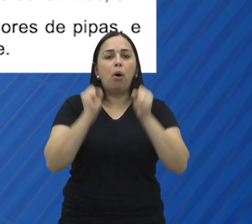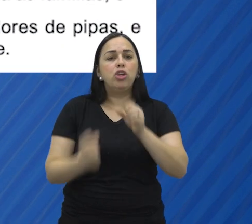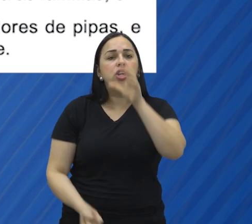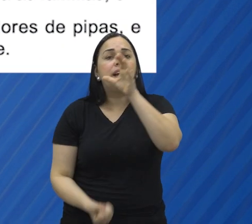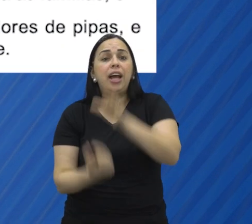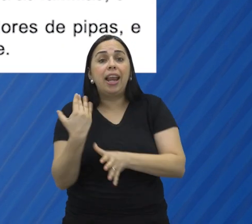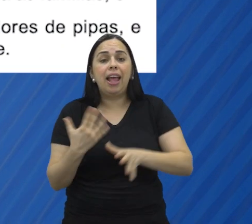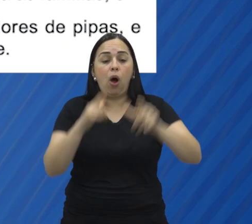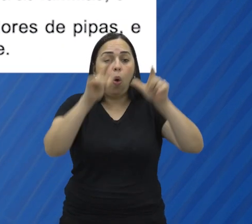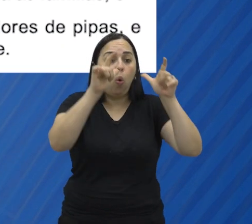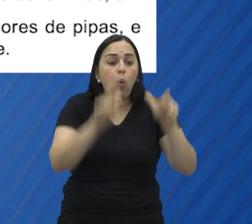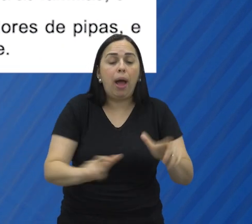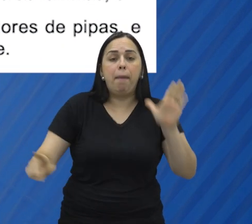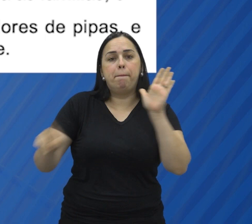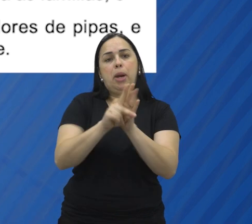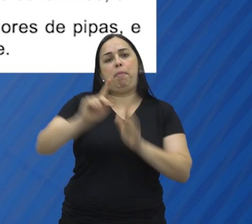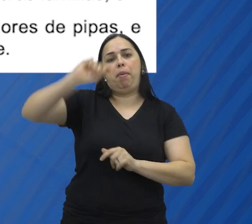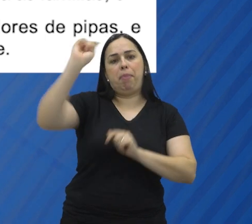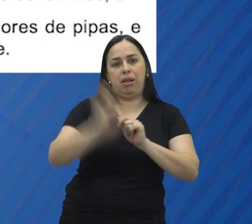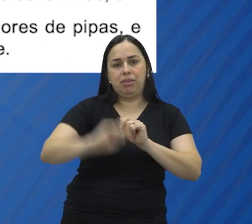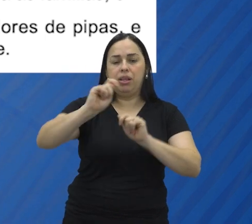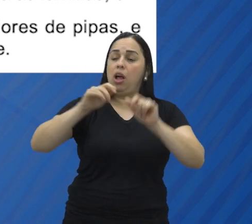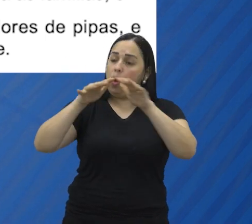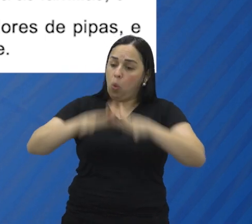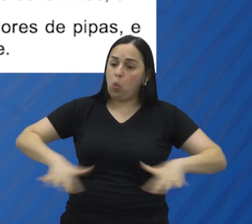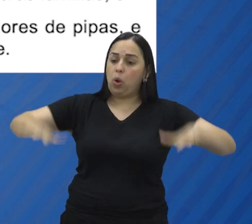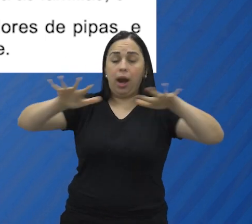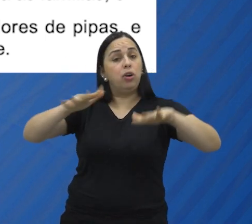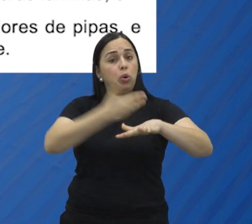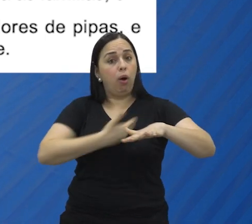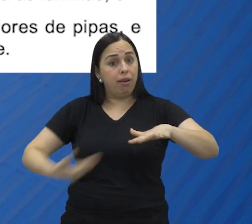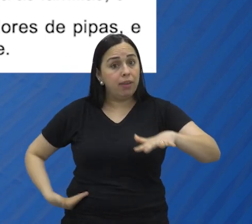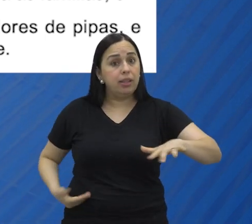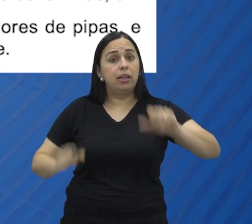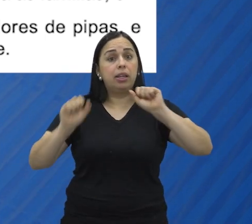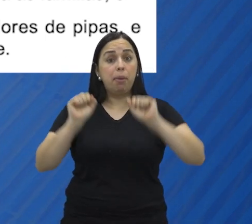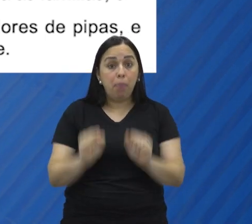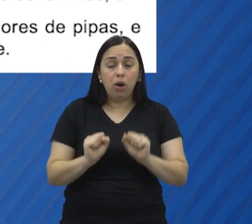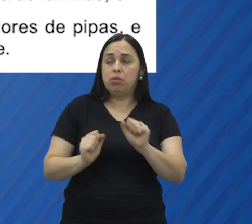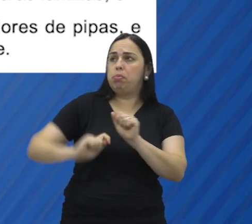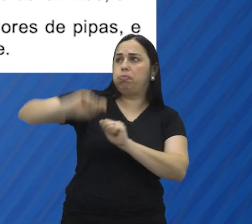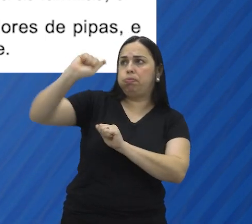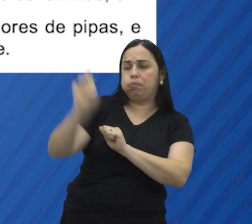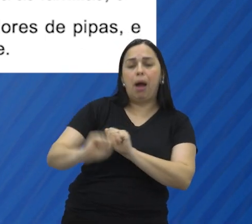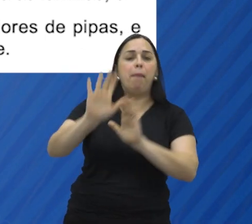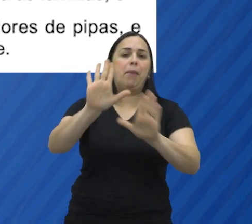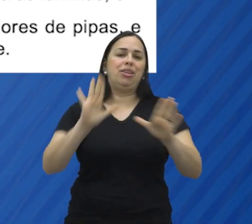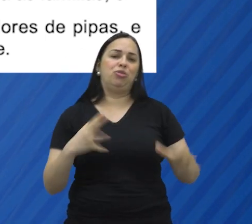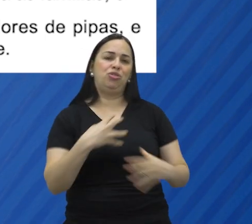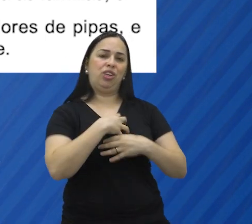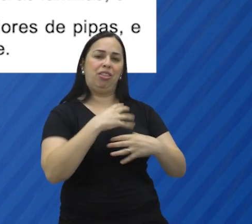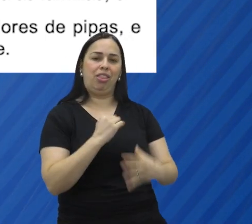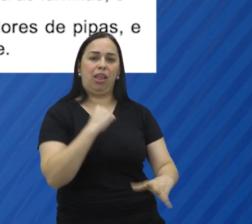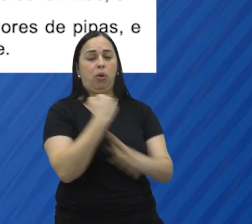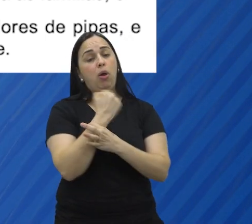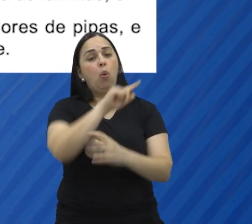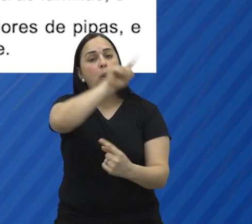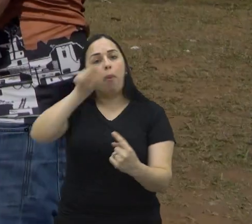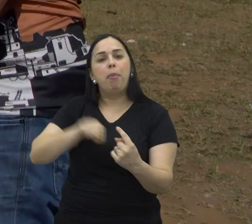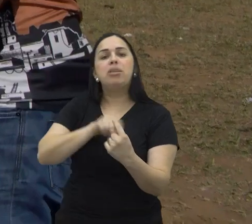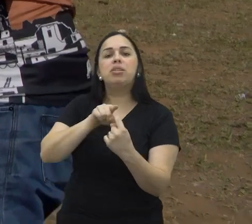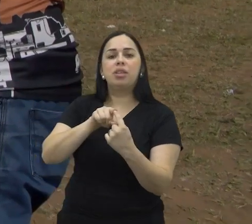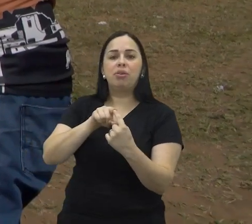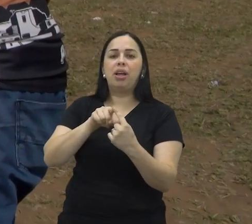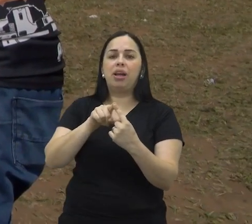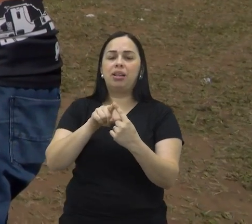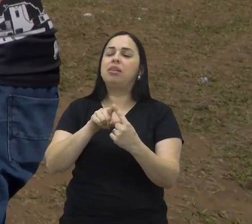a criação de pipódromos na cidade, que são áreas públicas exclusivas para soltar a pipa de maneira segura.